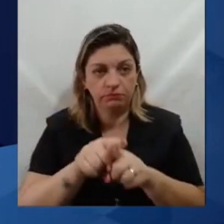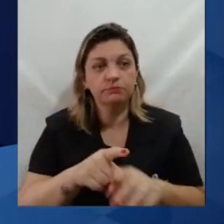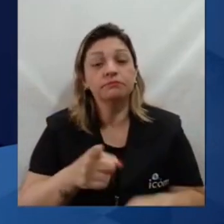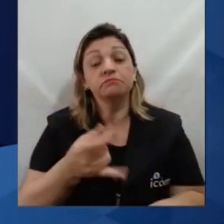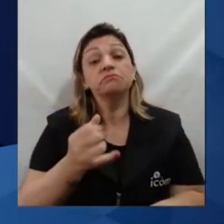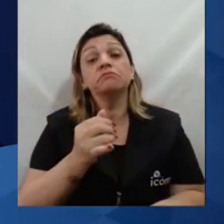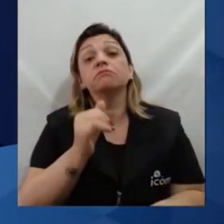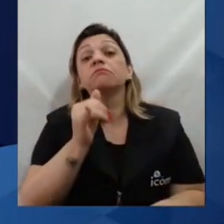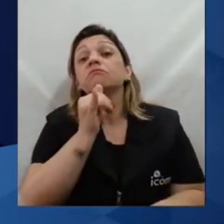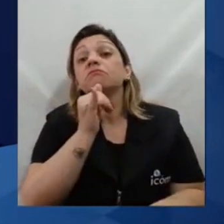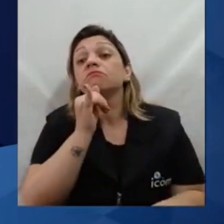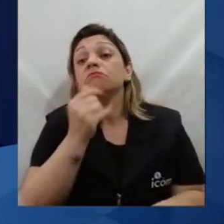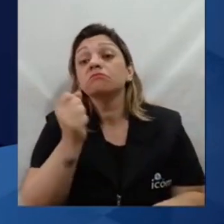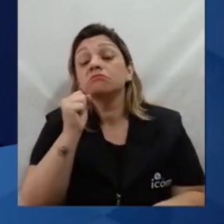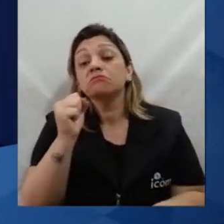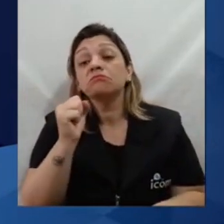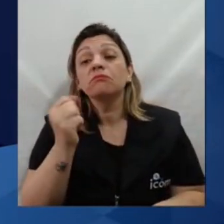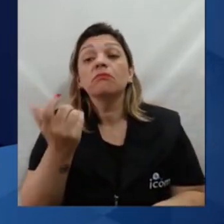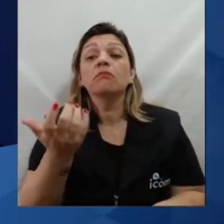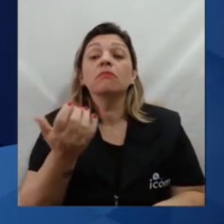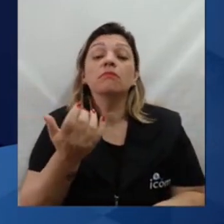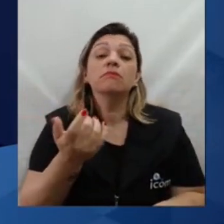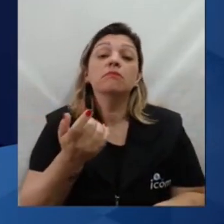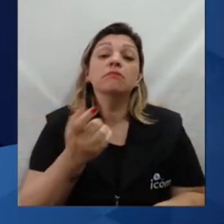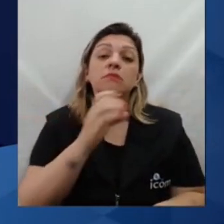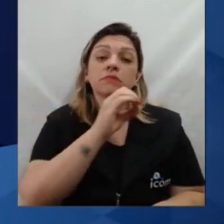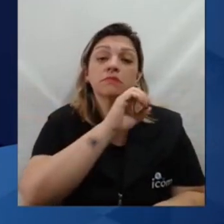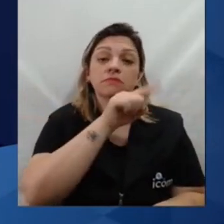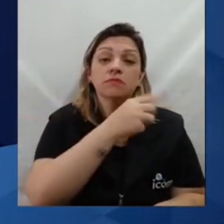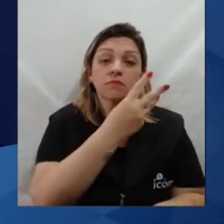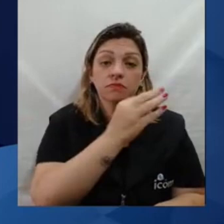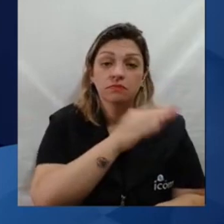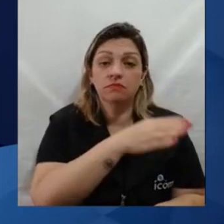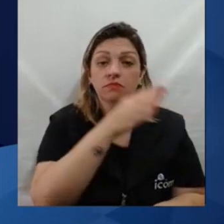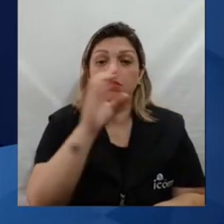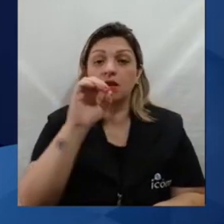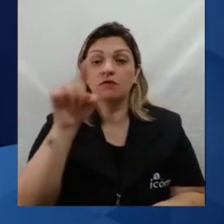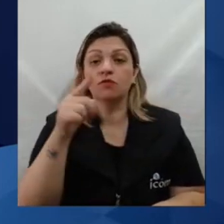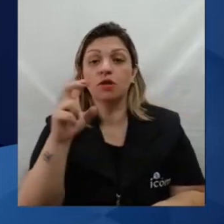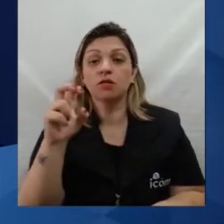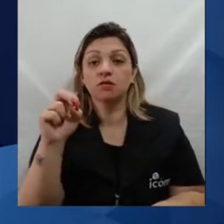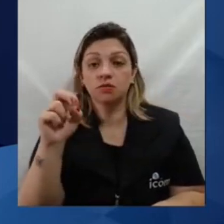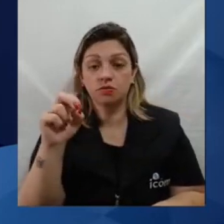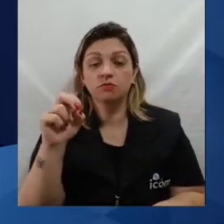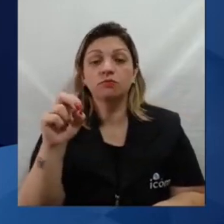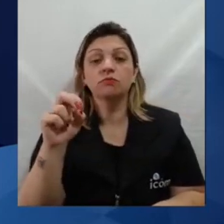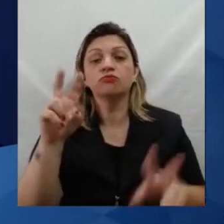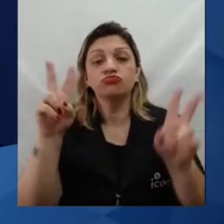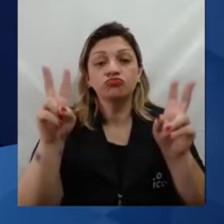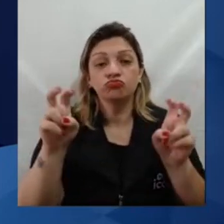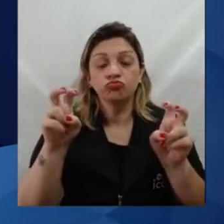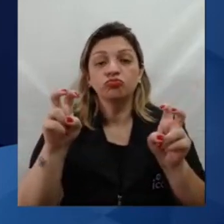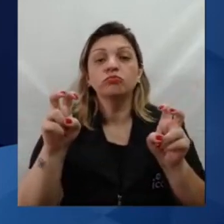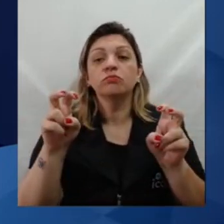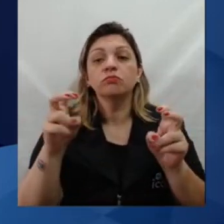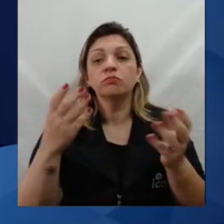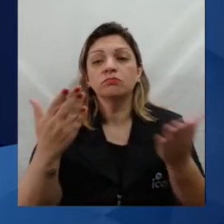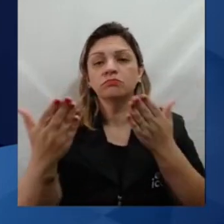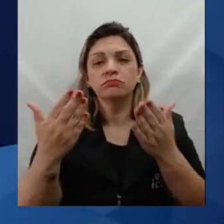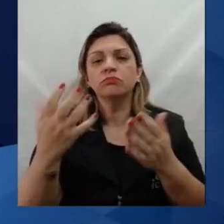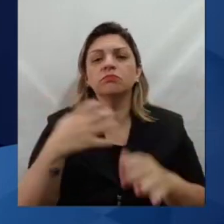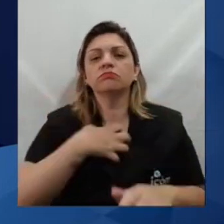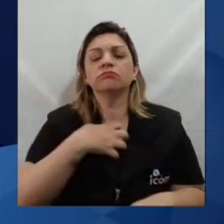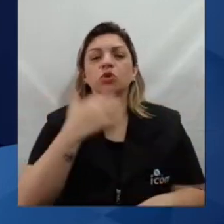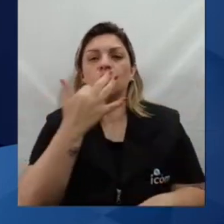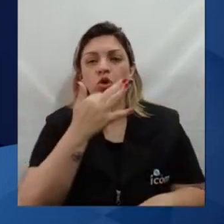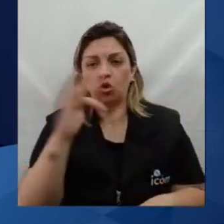então, correlação de 0,30 e 0,50 nos instrumentos da escala analógica da dor, do IKDC,